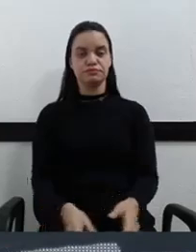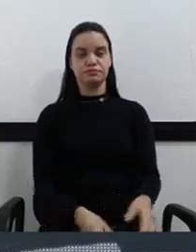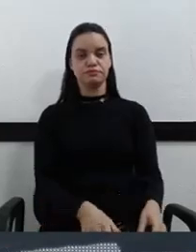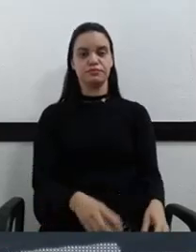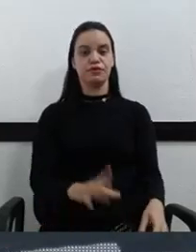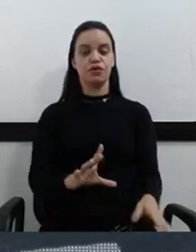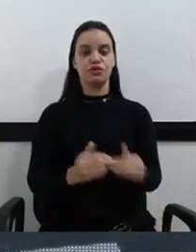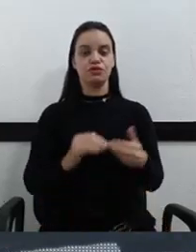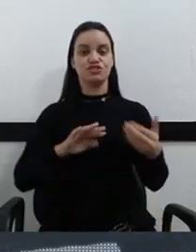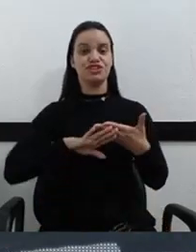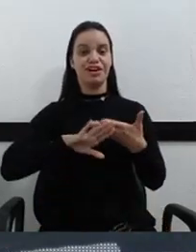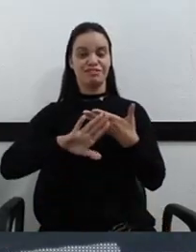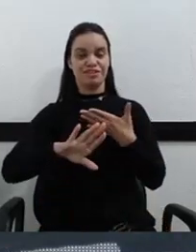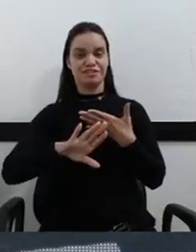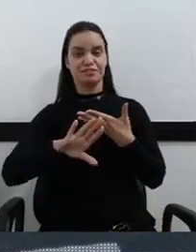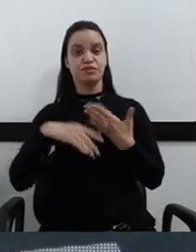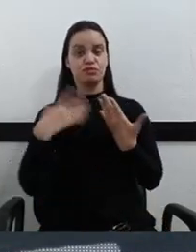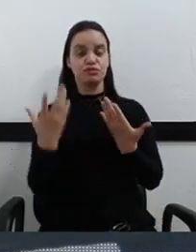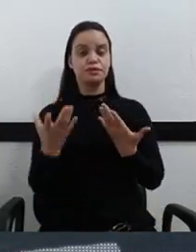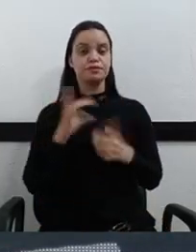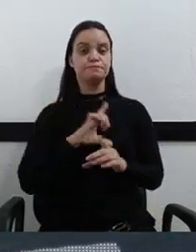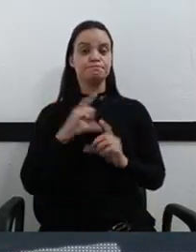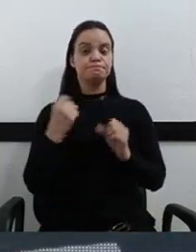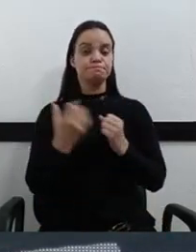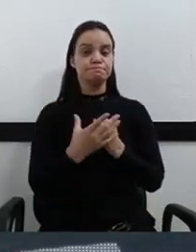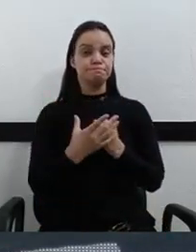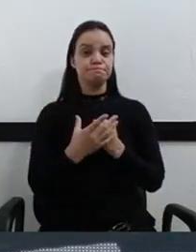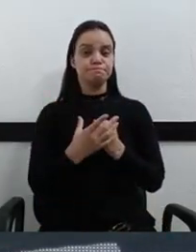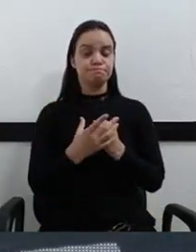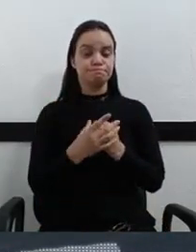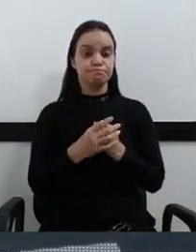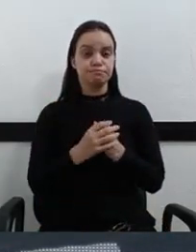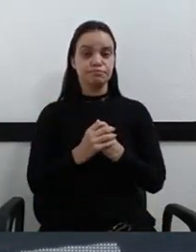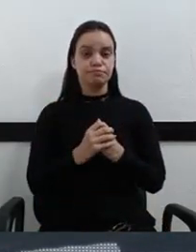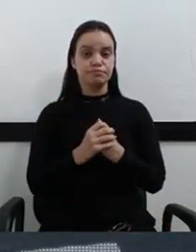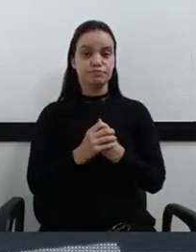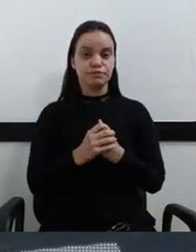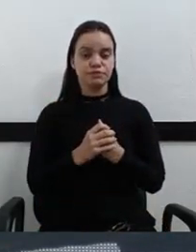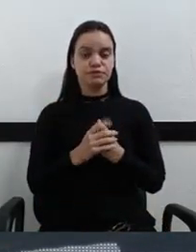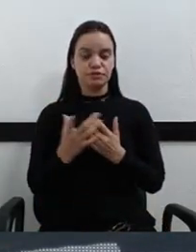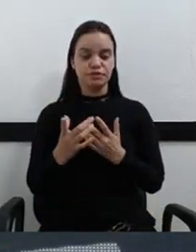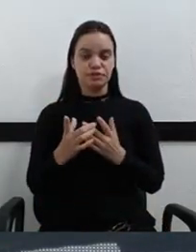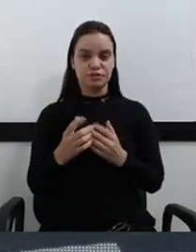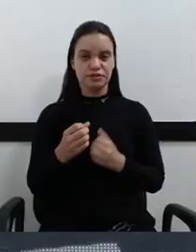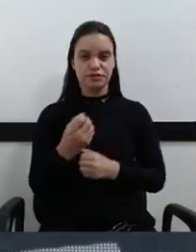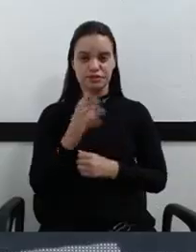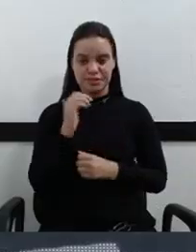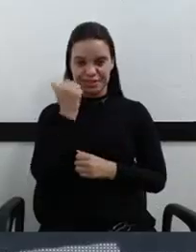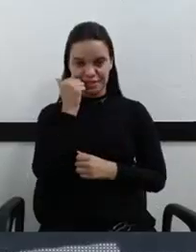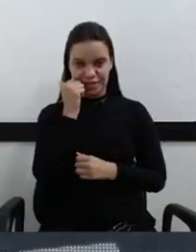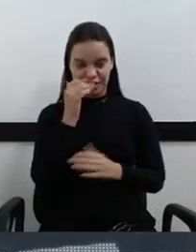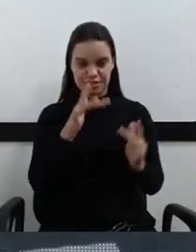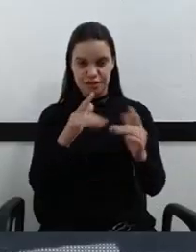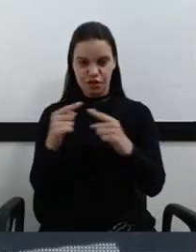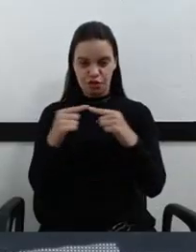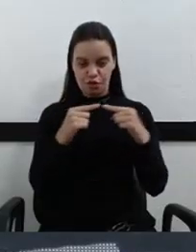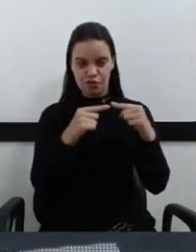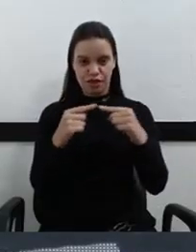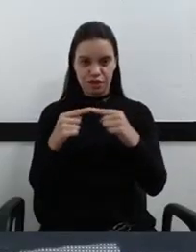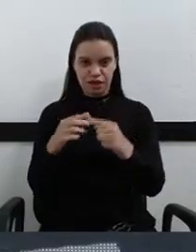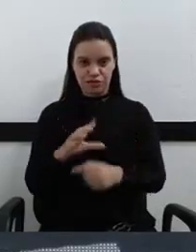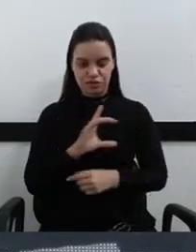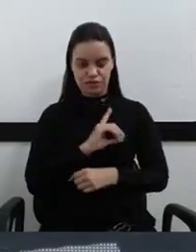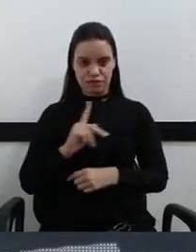gozo de licença, motivando então o aguardo de seu retorno para o prosseguimento da medida. Superado o período de licença, em contato direto com a defensora pública,